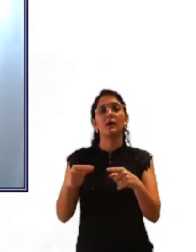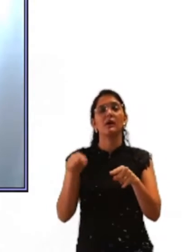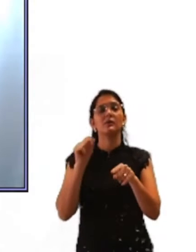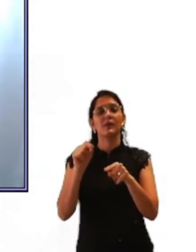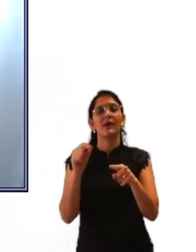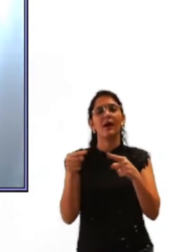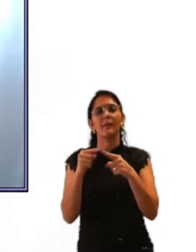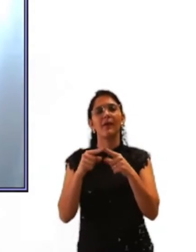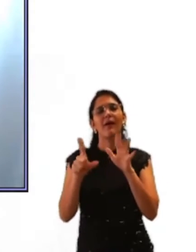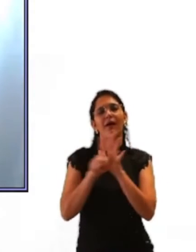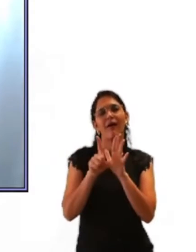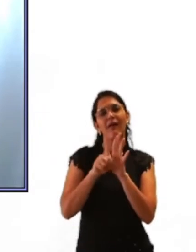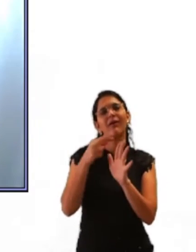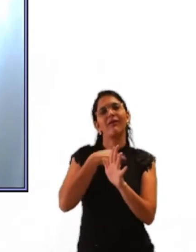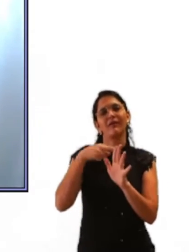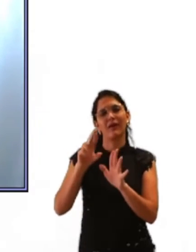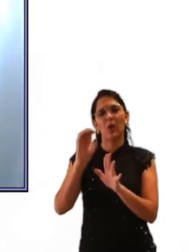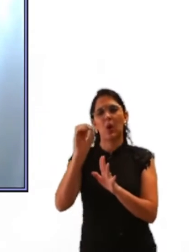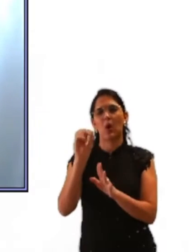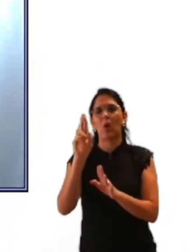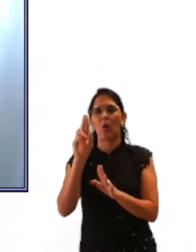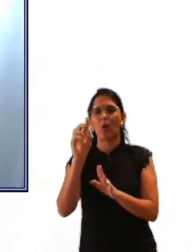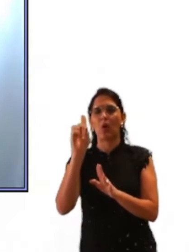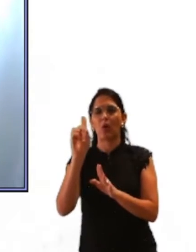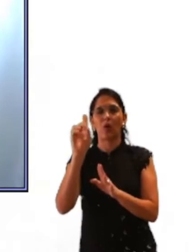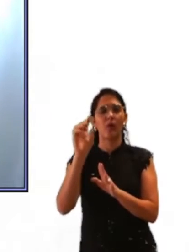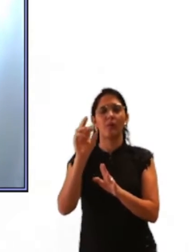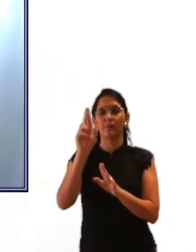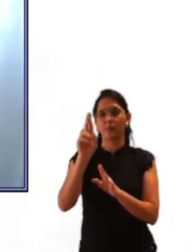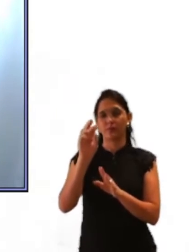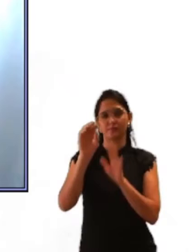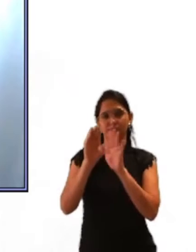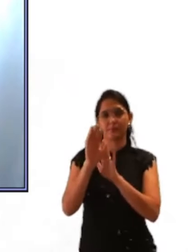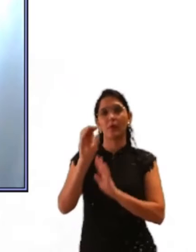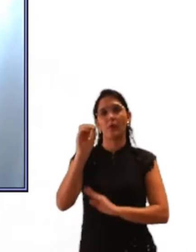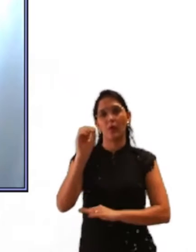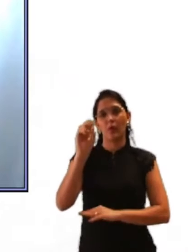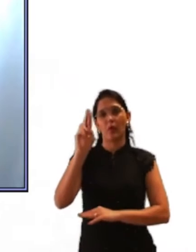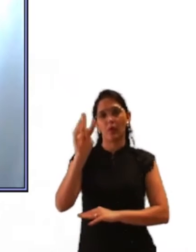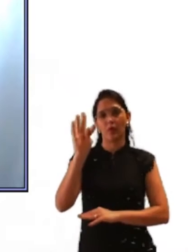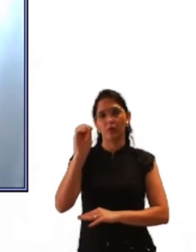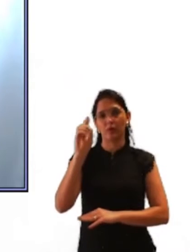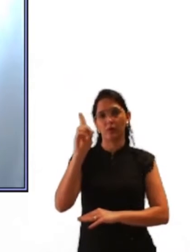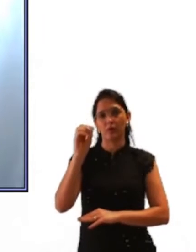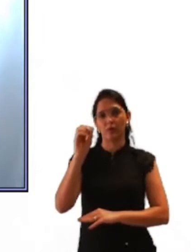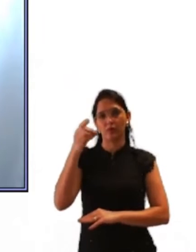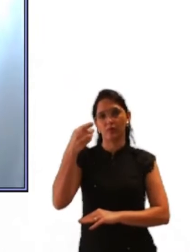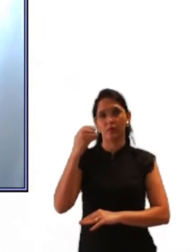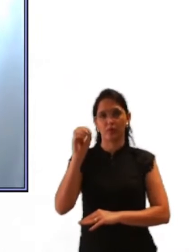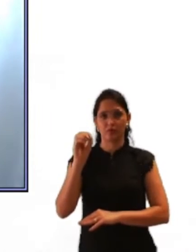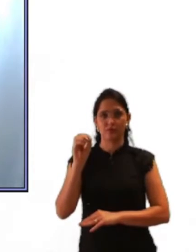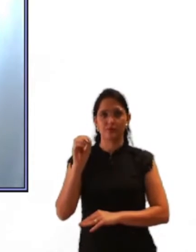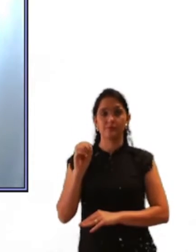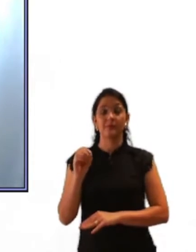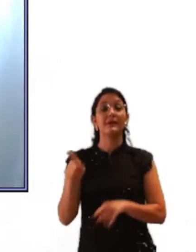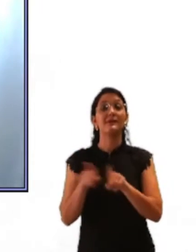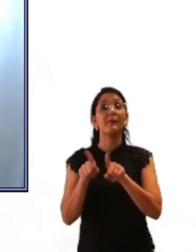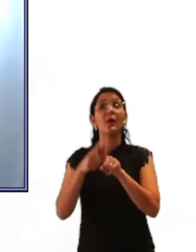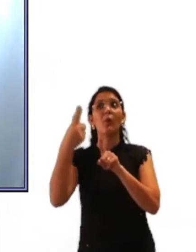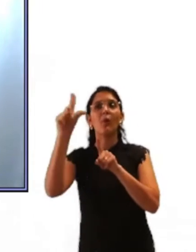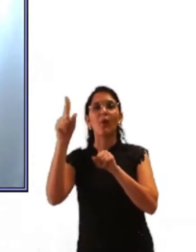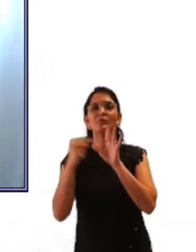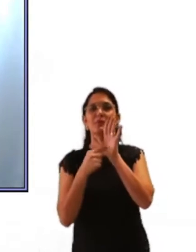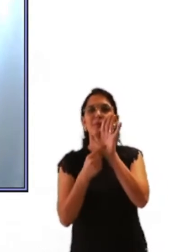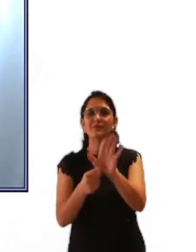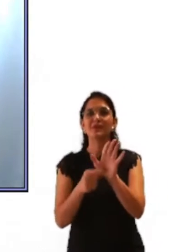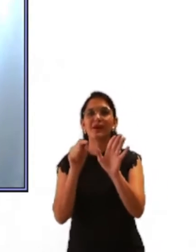tradicional. E aí um outro ponto, ainda dentro da psicologia, né, porque da psicologia a gente viu essa ideia dos heurísticas, dos